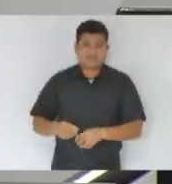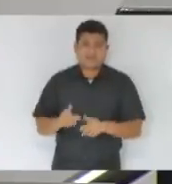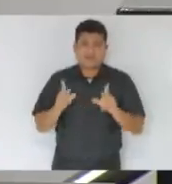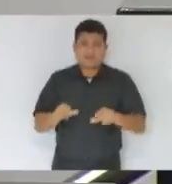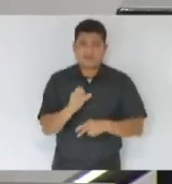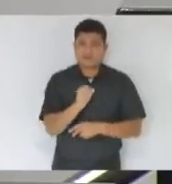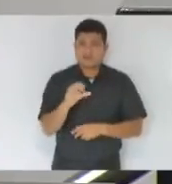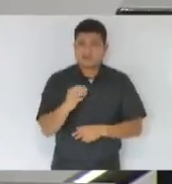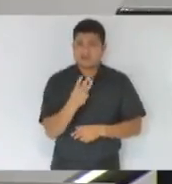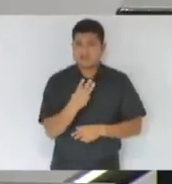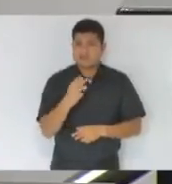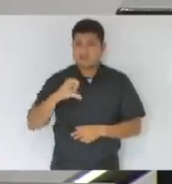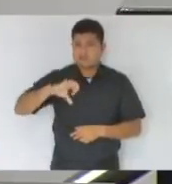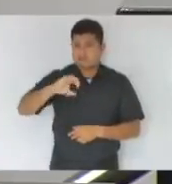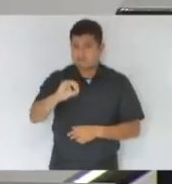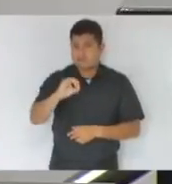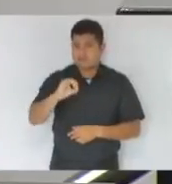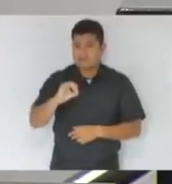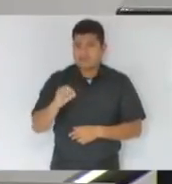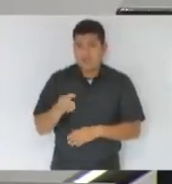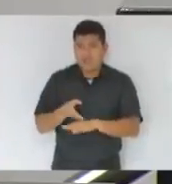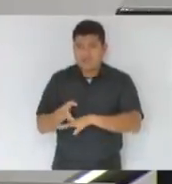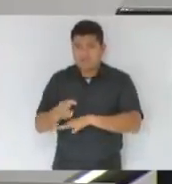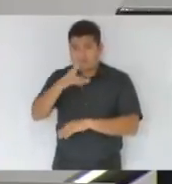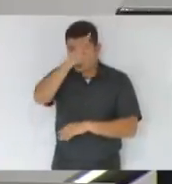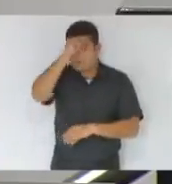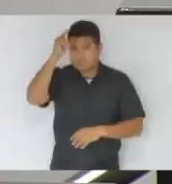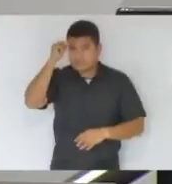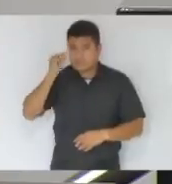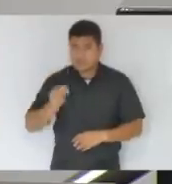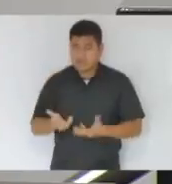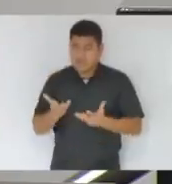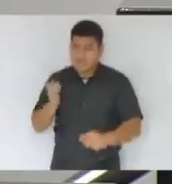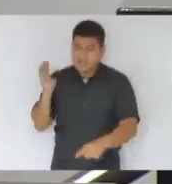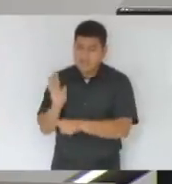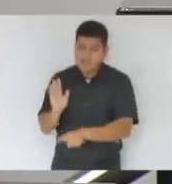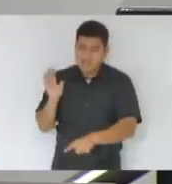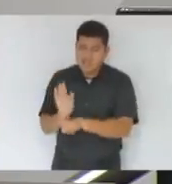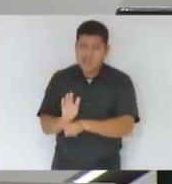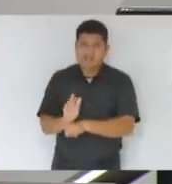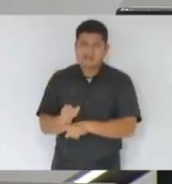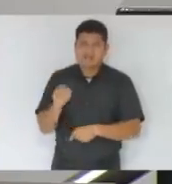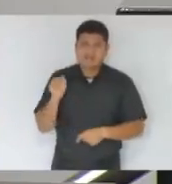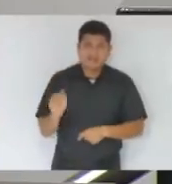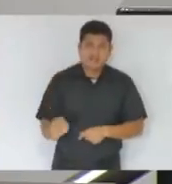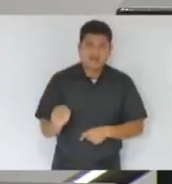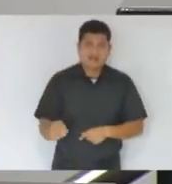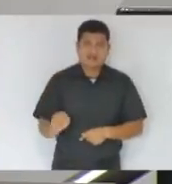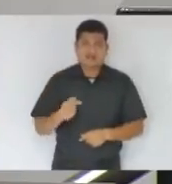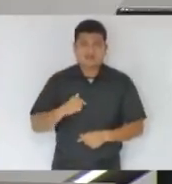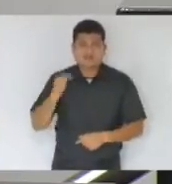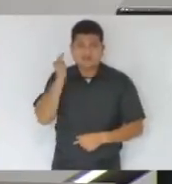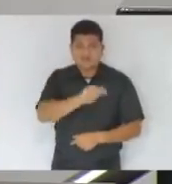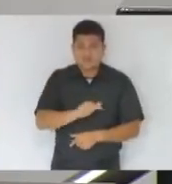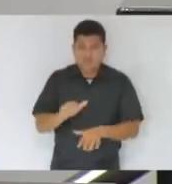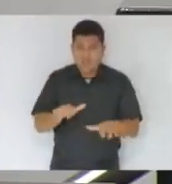SC-390. E aí vai o prefeito, no afã de contribuir para que tenha maior mobilidade, muitas vezes